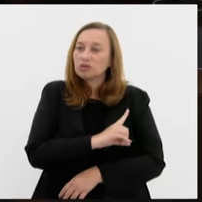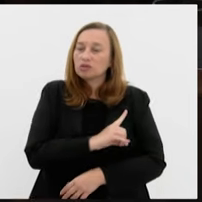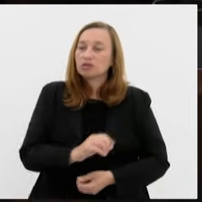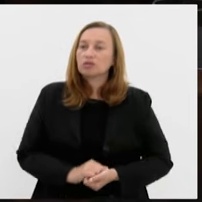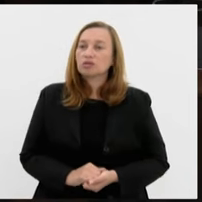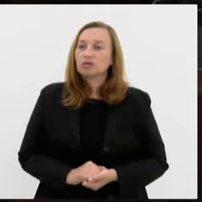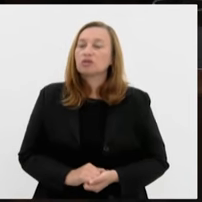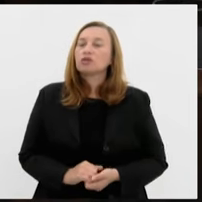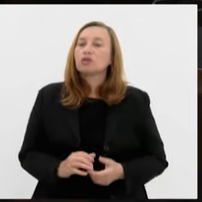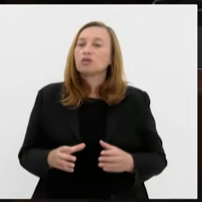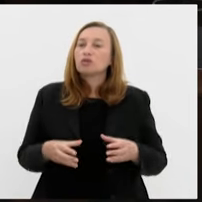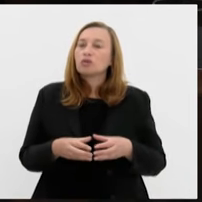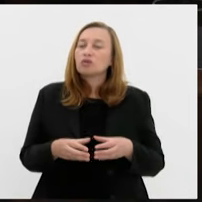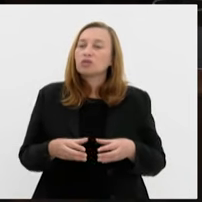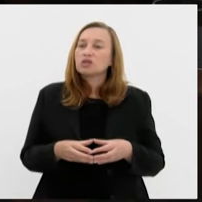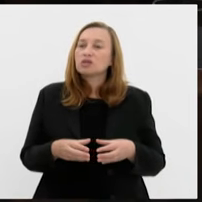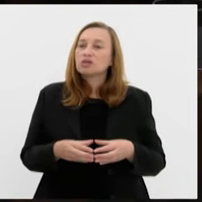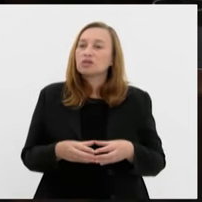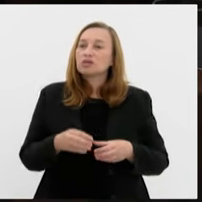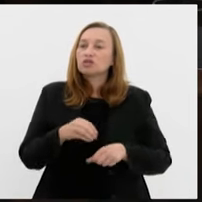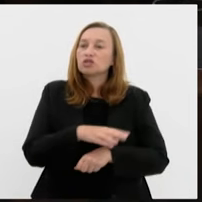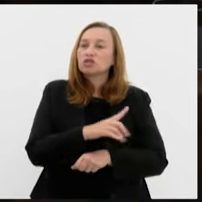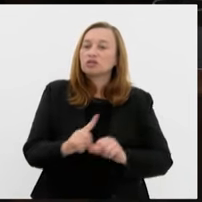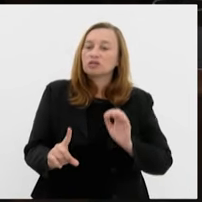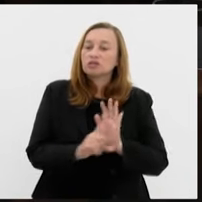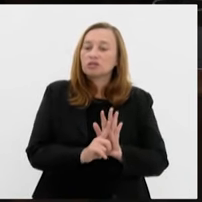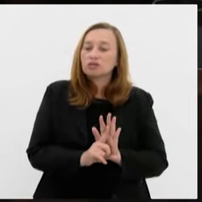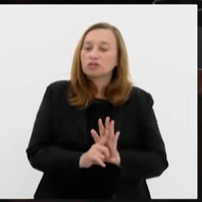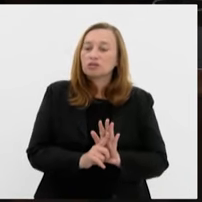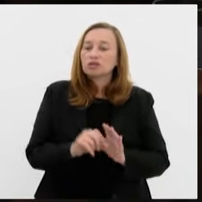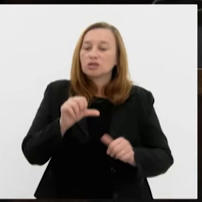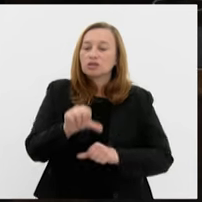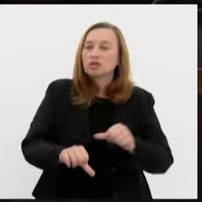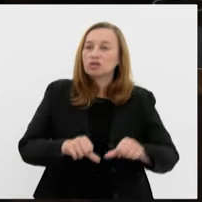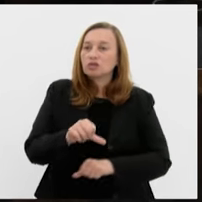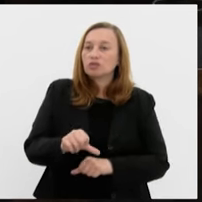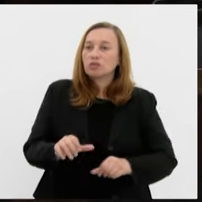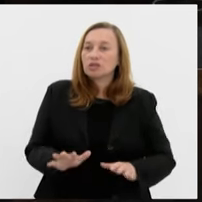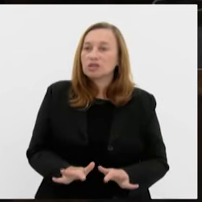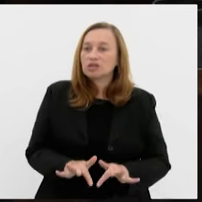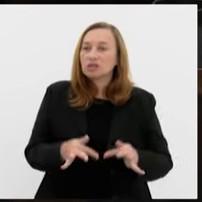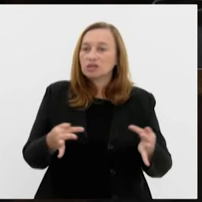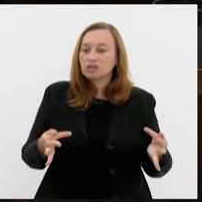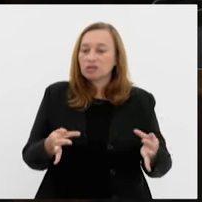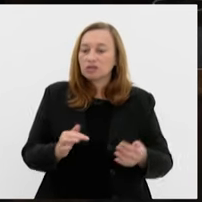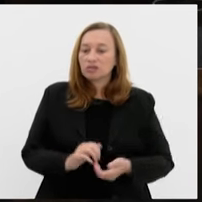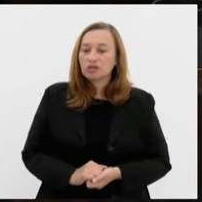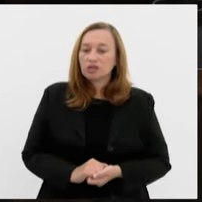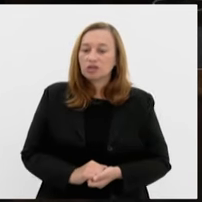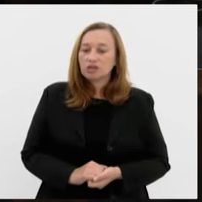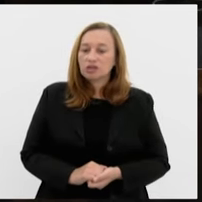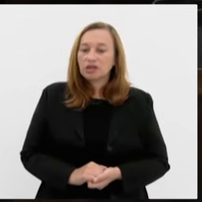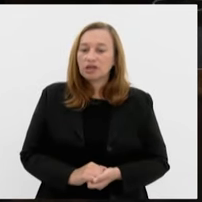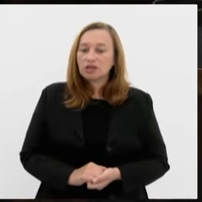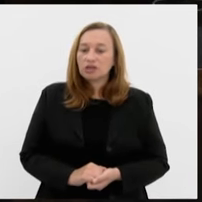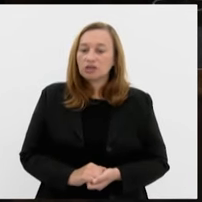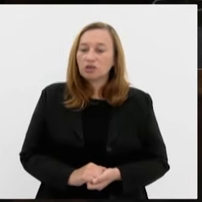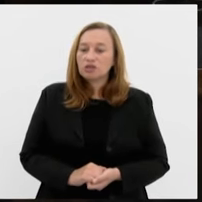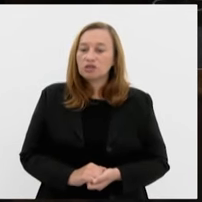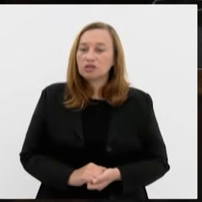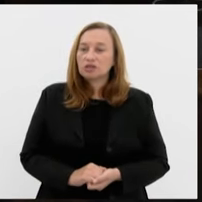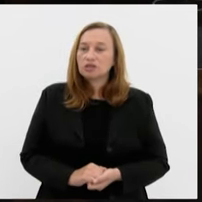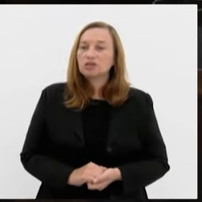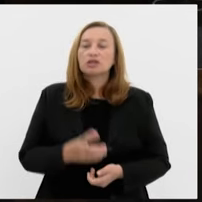parecer da comissão de indicação Legislativa pela transformação em indicação simples relator Deputado